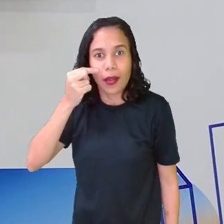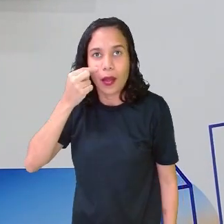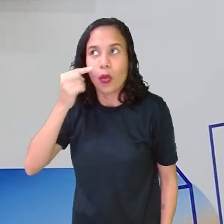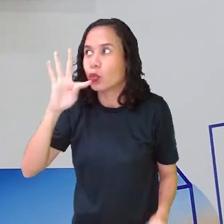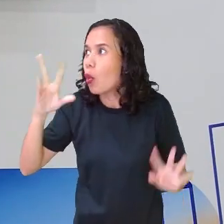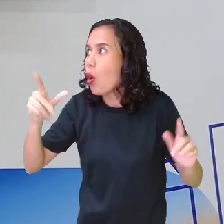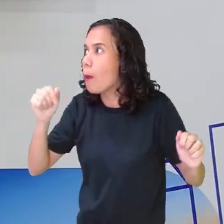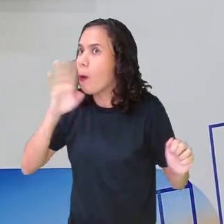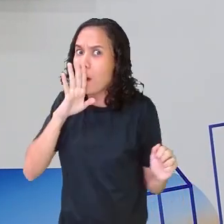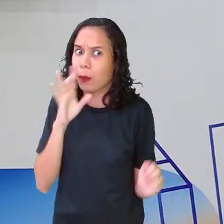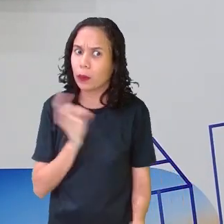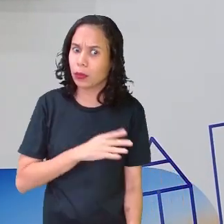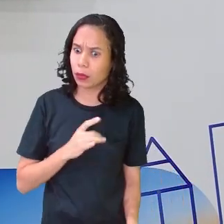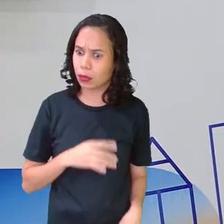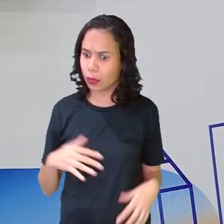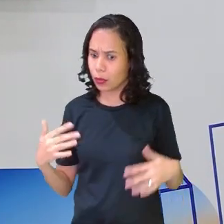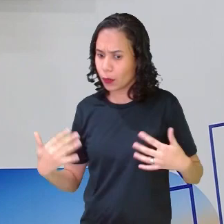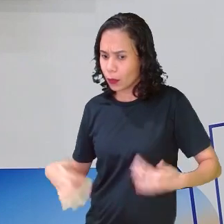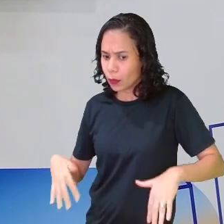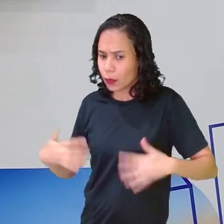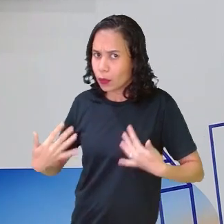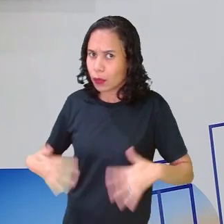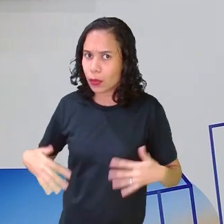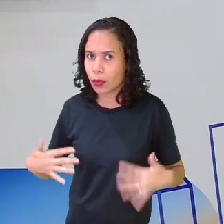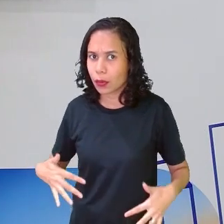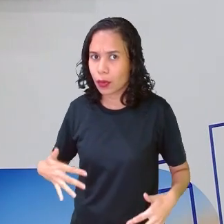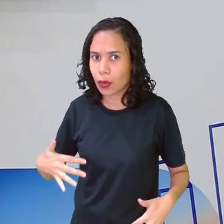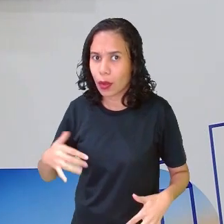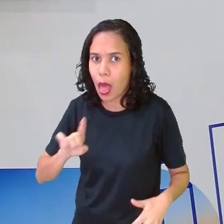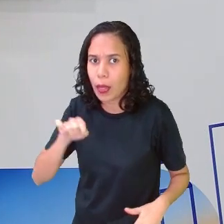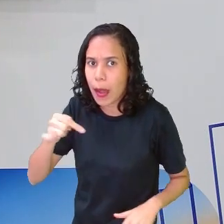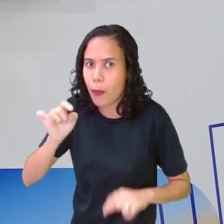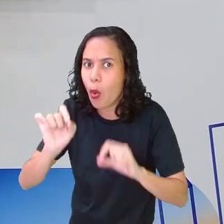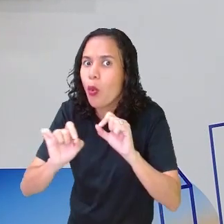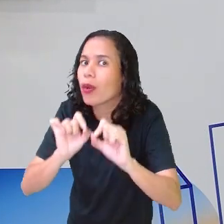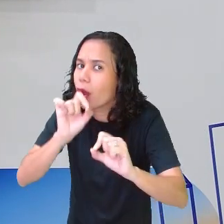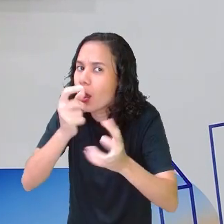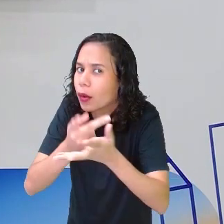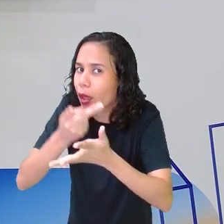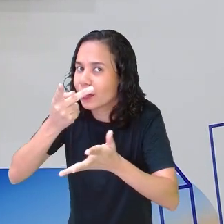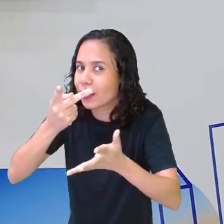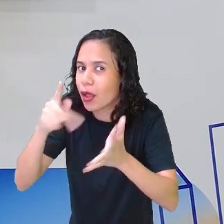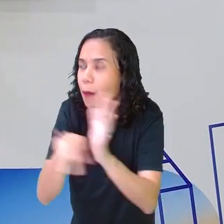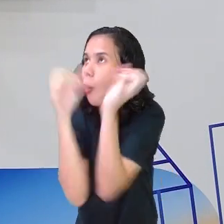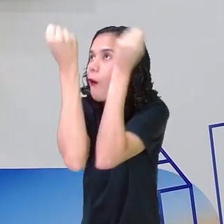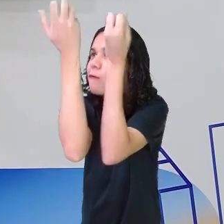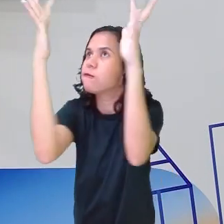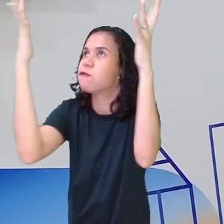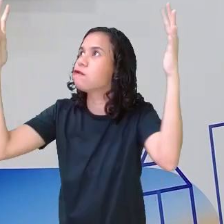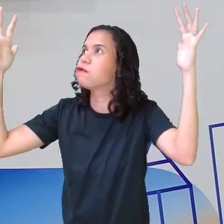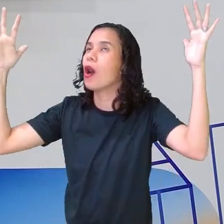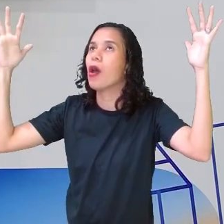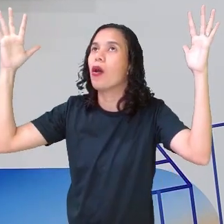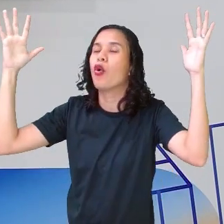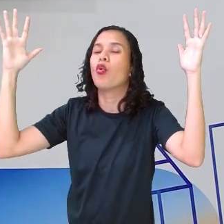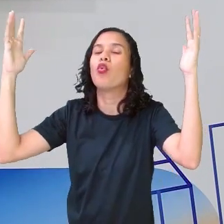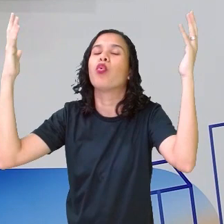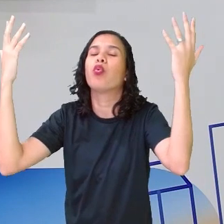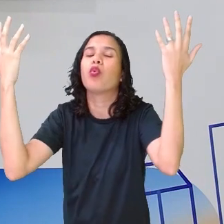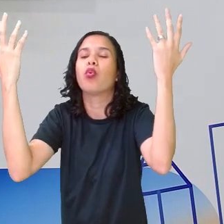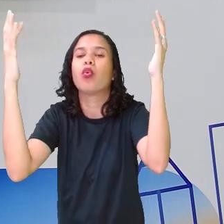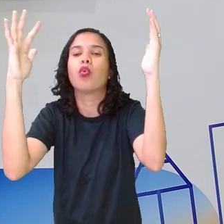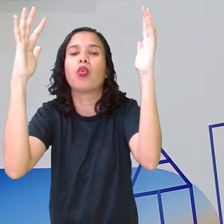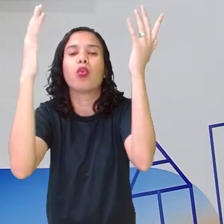Fica todo mundo apavorado. E daí a pouco a mata se acalma e